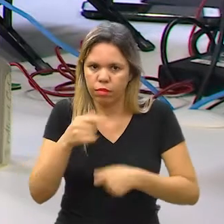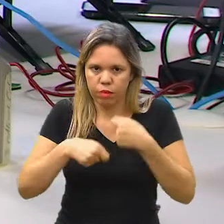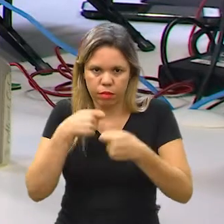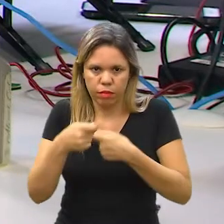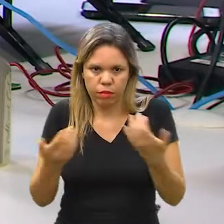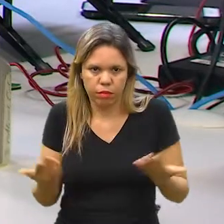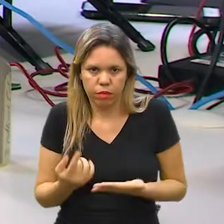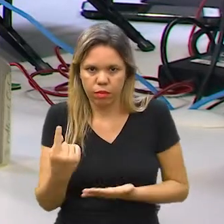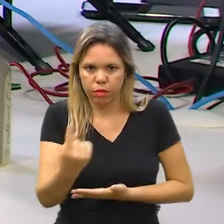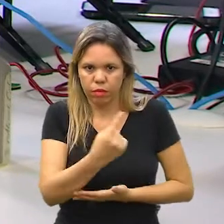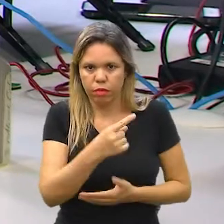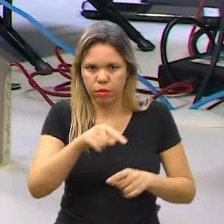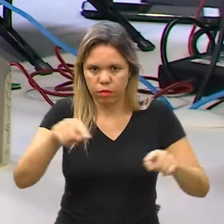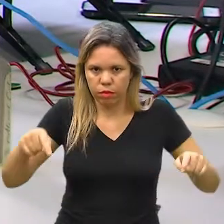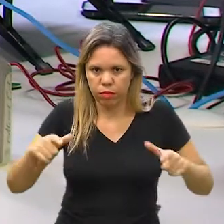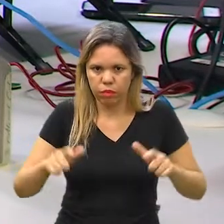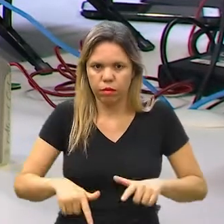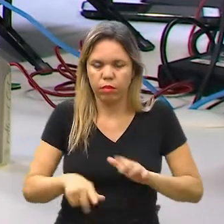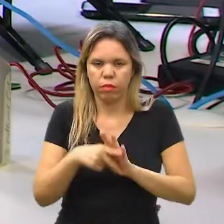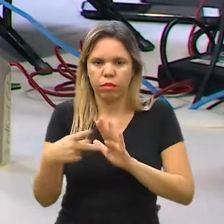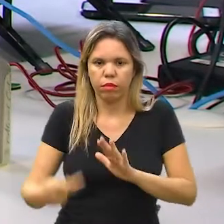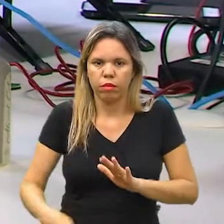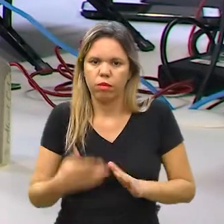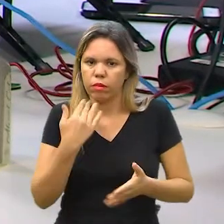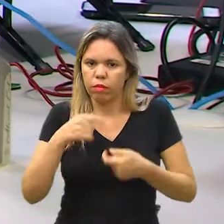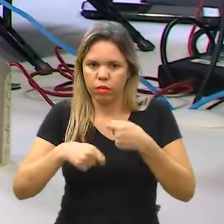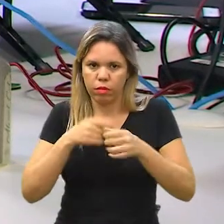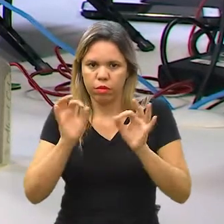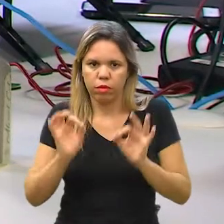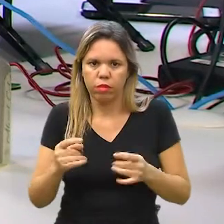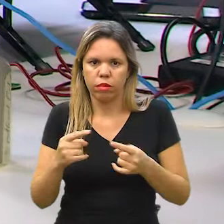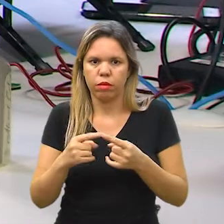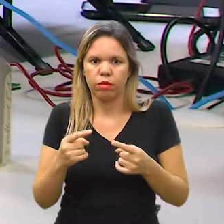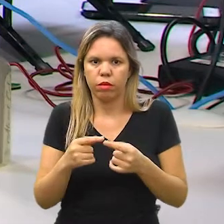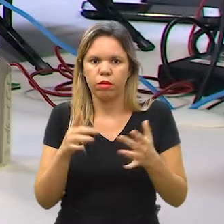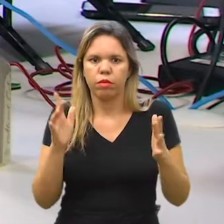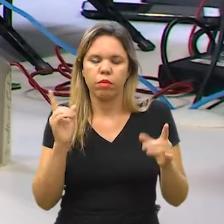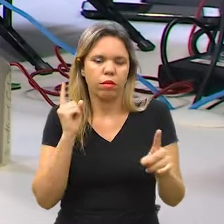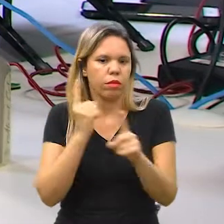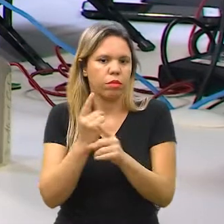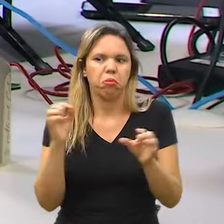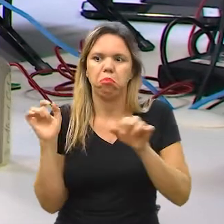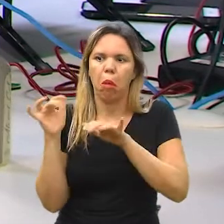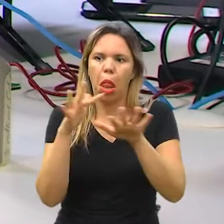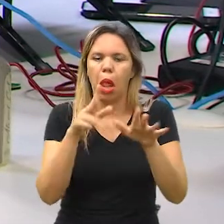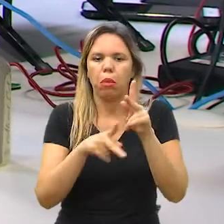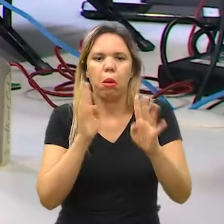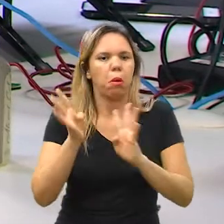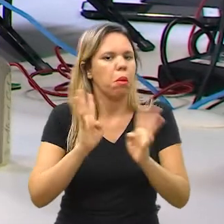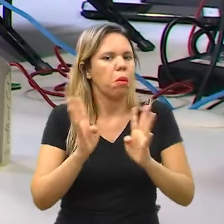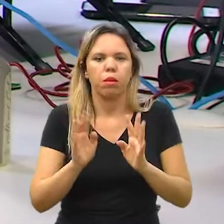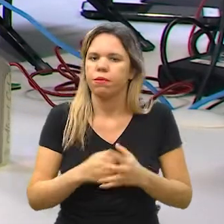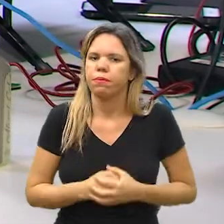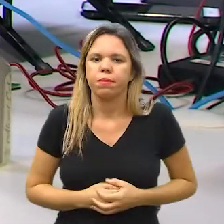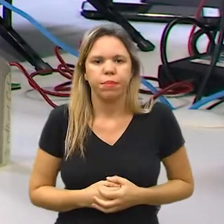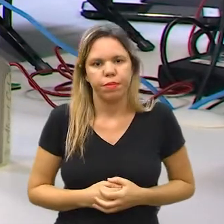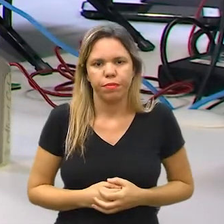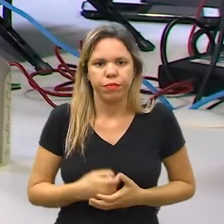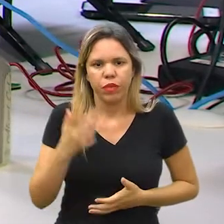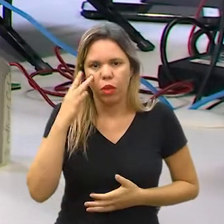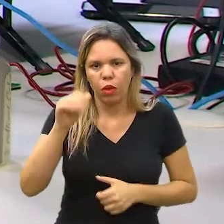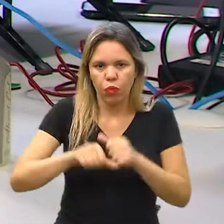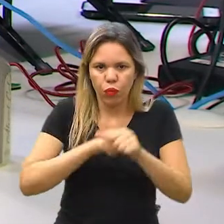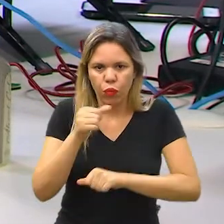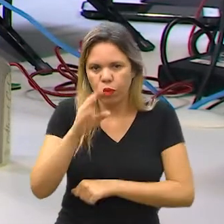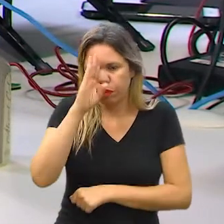que agora cada sala tem o seu horário de almoço certinho para não tem esse encontro de pessoas né Eu acho que isso